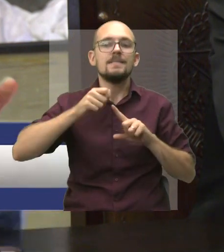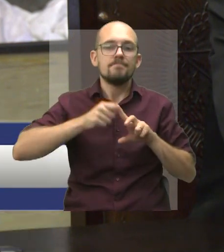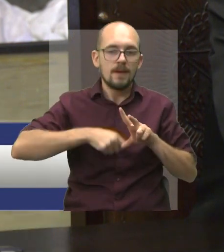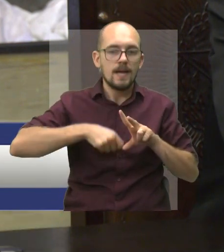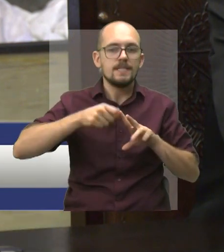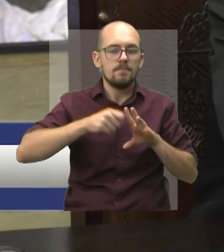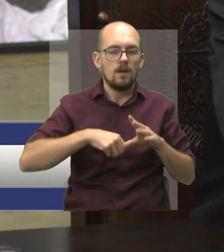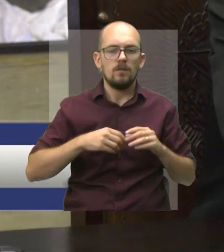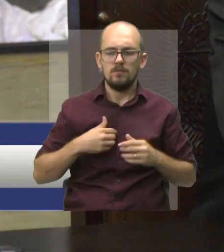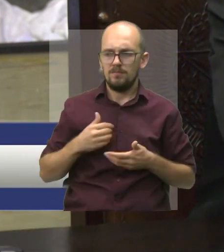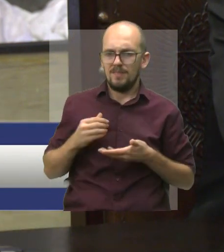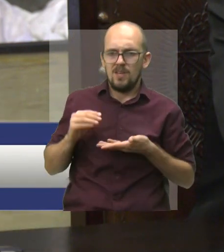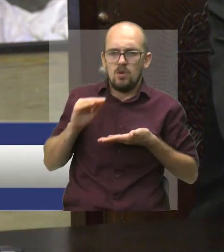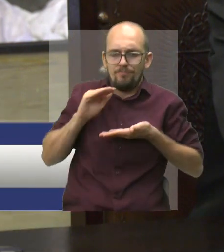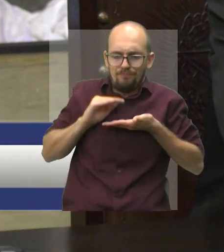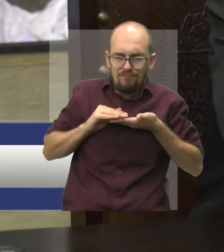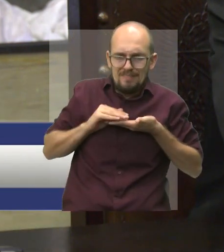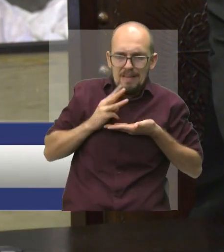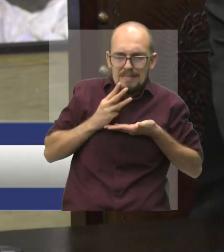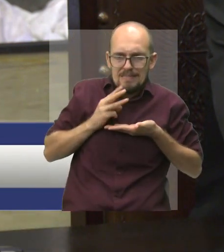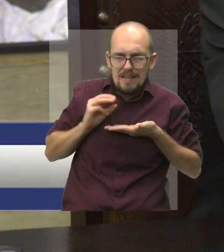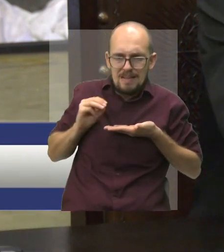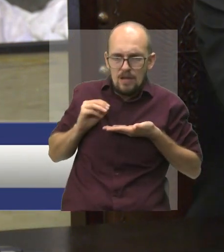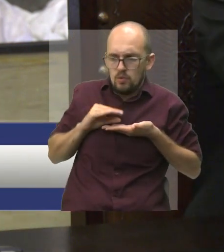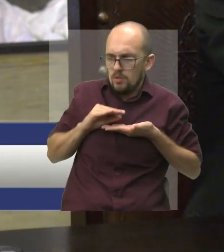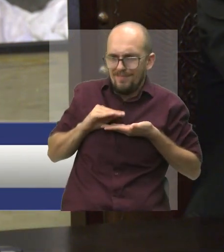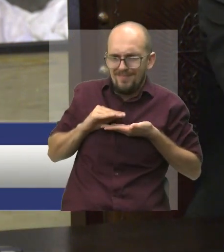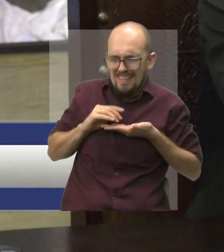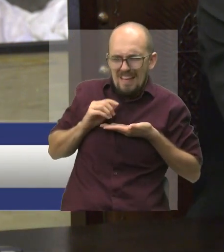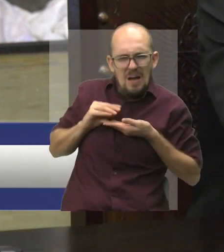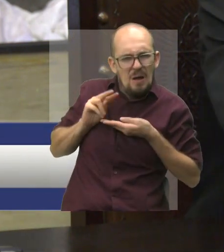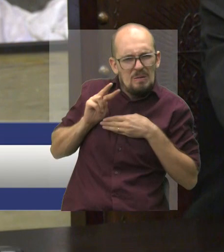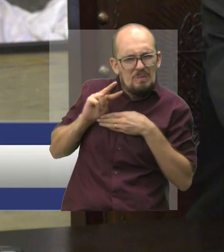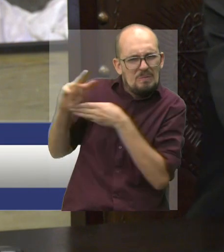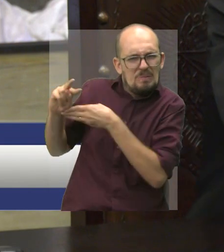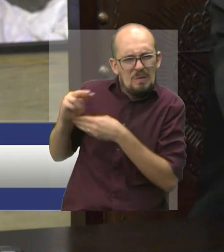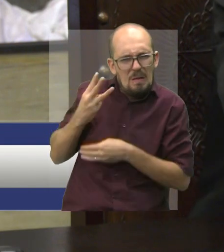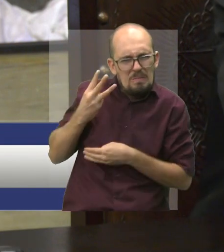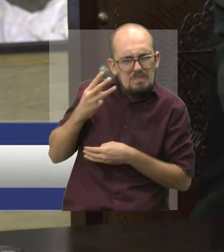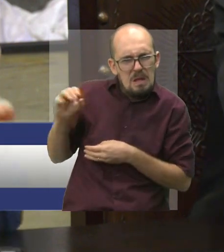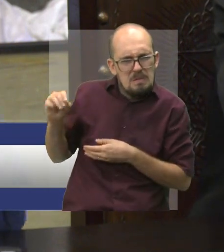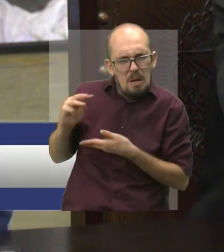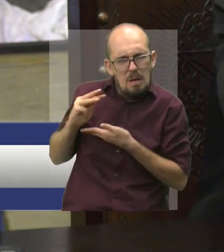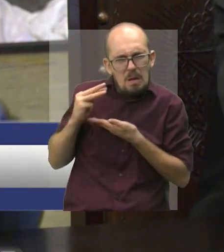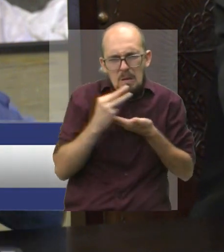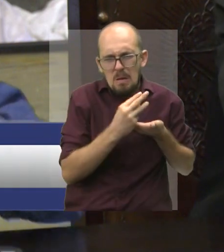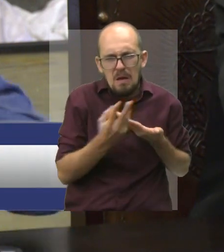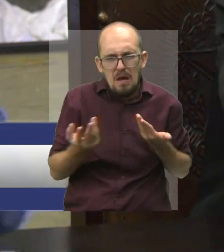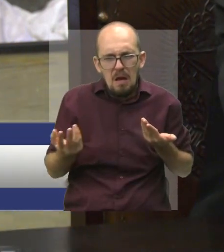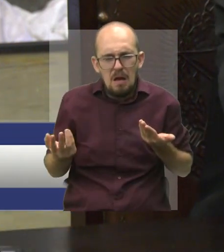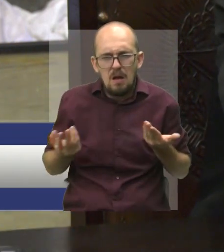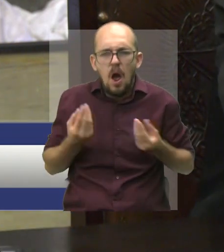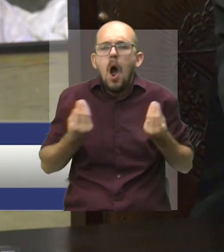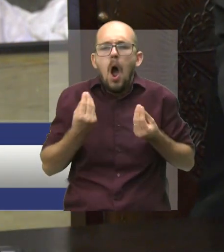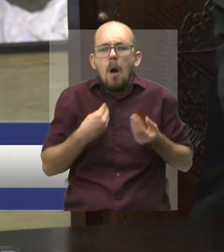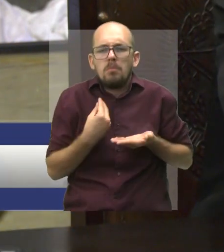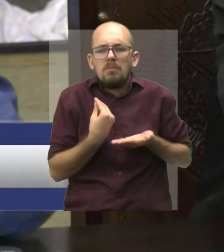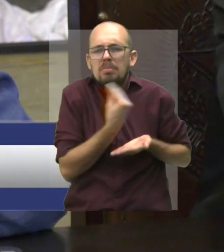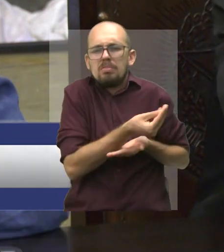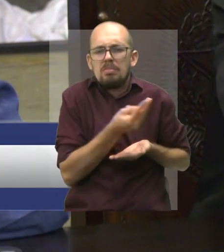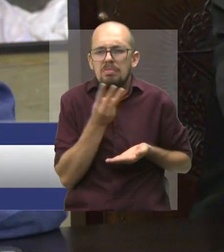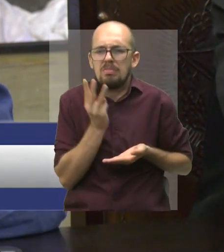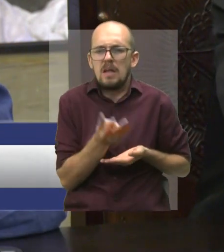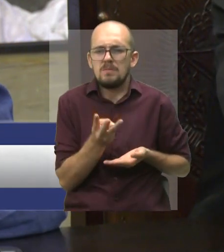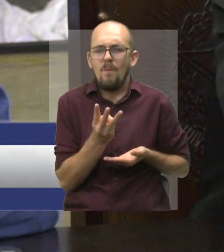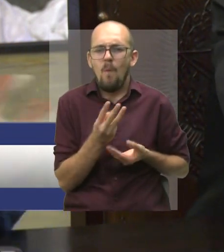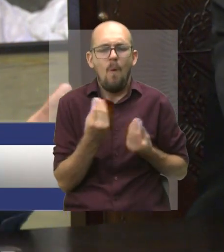Como é que eu vou emprestar? Se eu só ganho 5, tenho que pagar R$4.600, R$4.700. Como é que eu vou emprestar R$3.000 todo mês